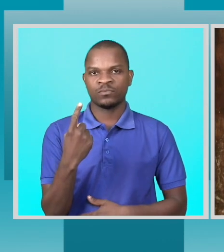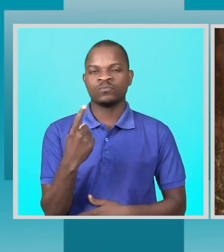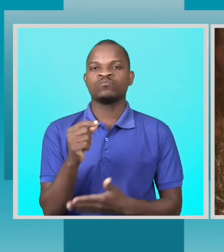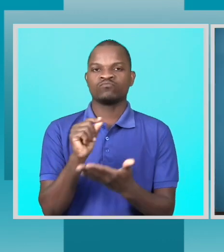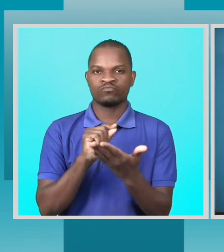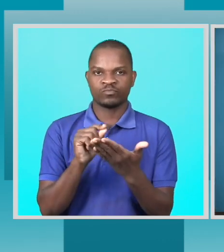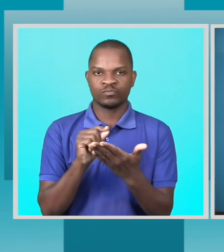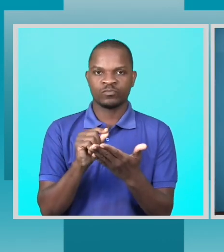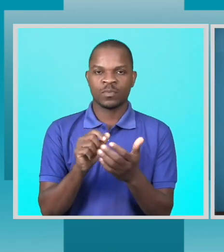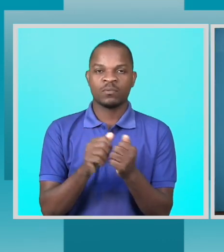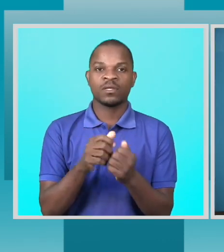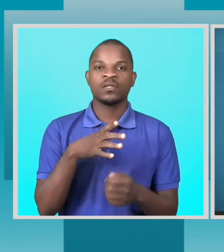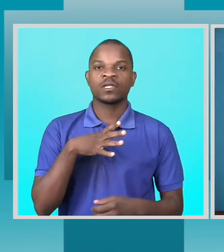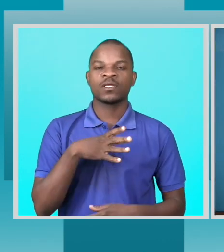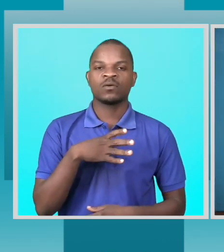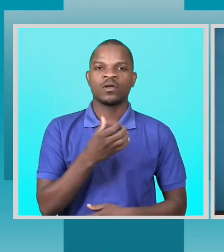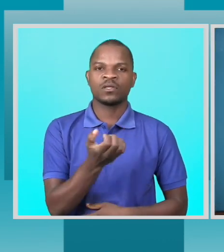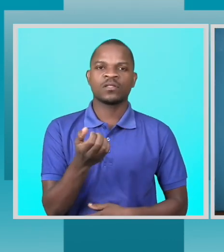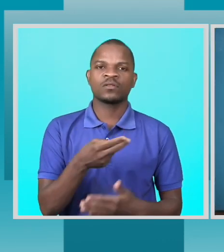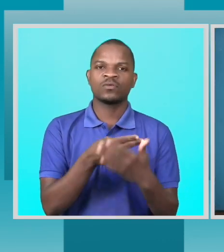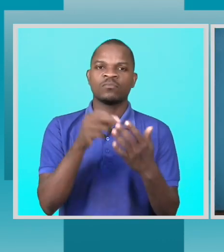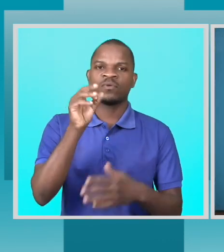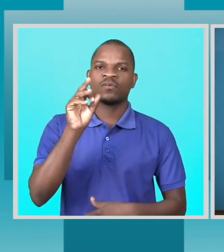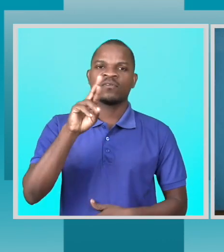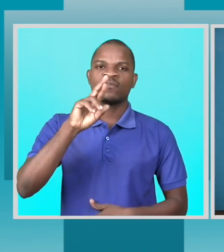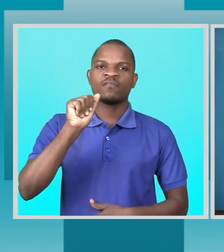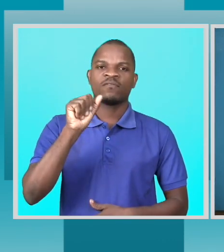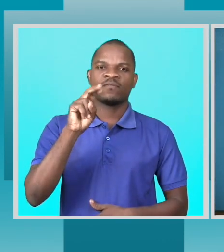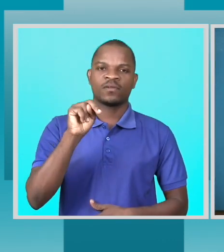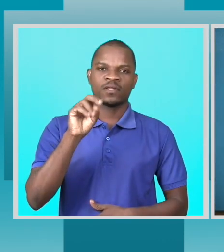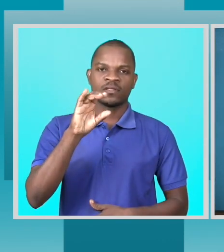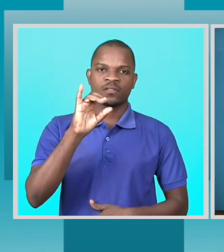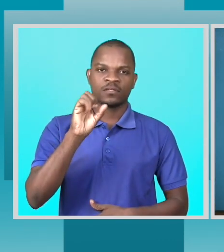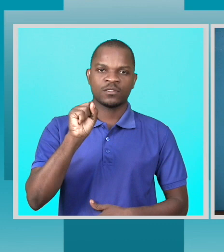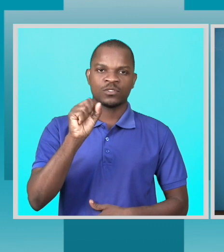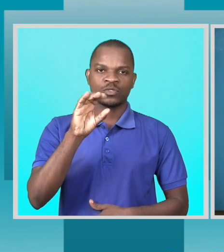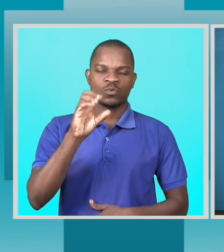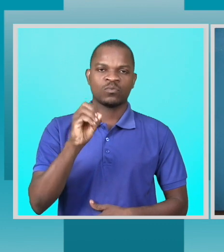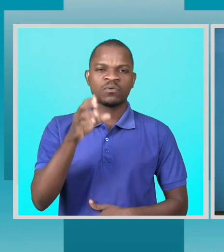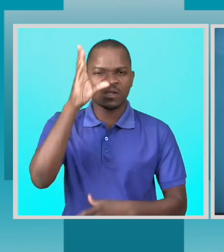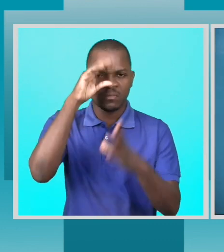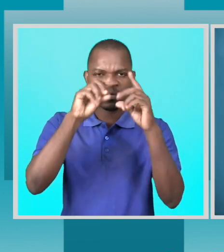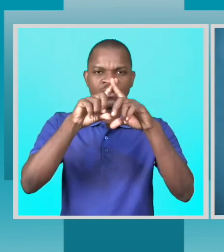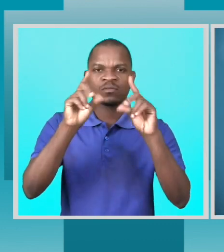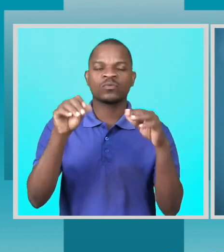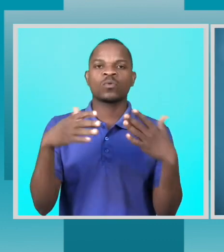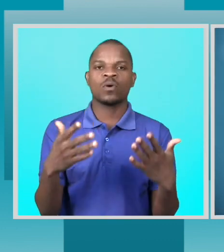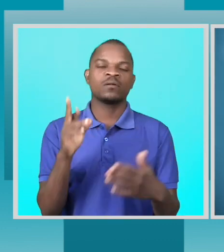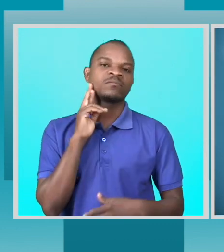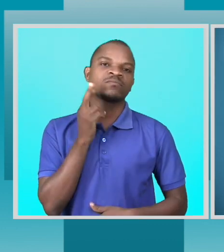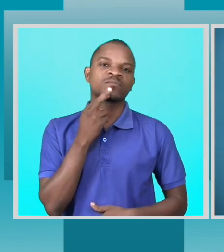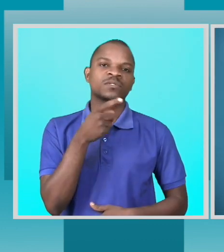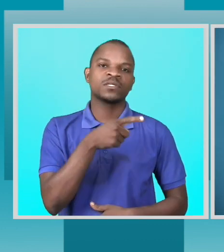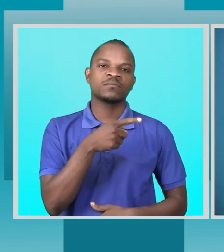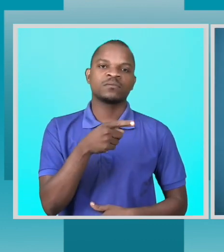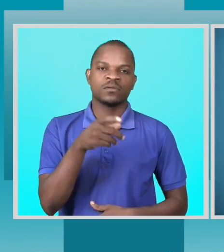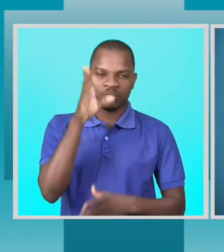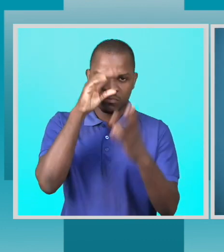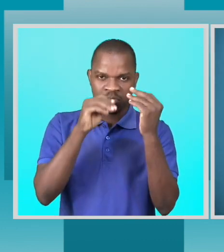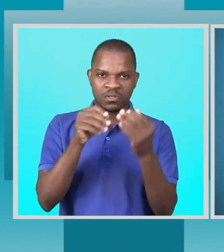que estão a estudar. Francisco, o que tem aprendido aqui no infantário? Aprendi a ler, escrever,